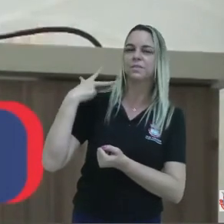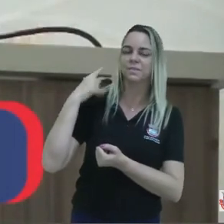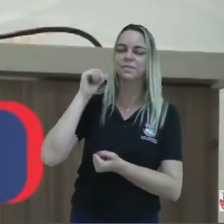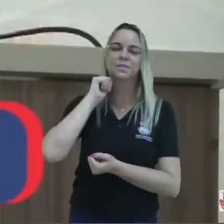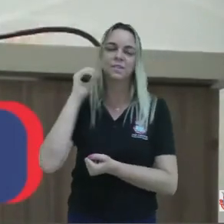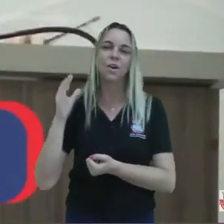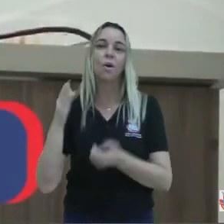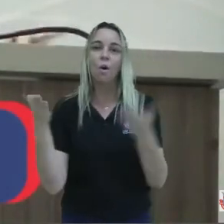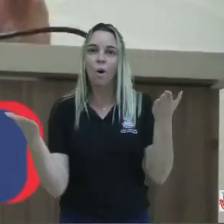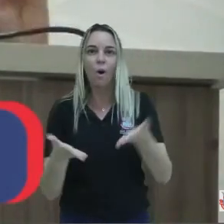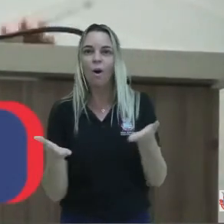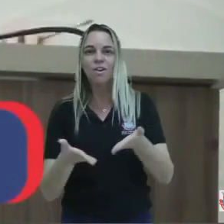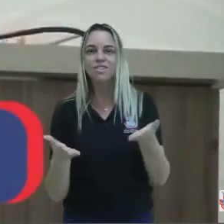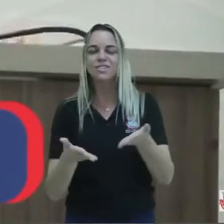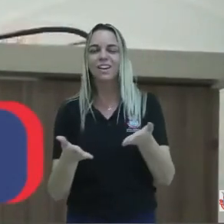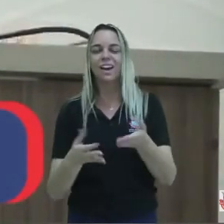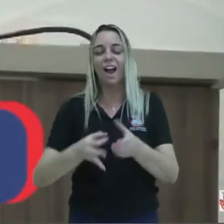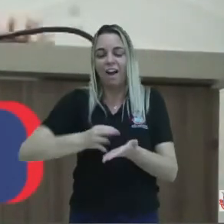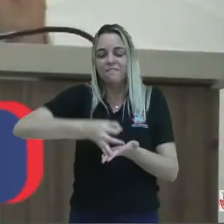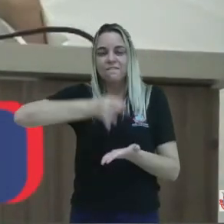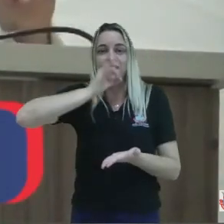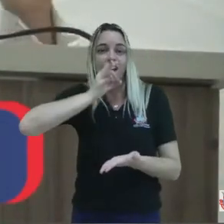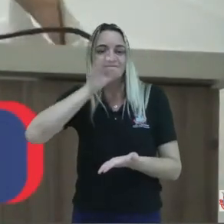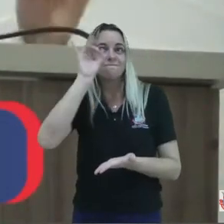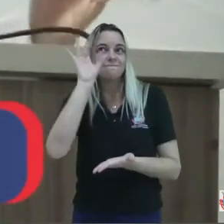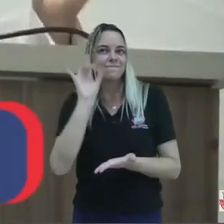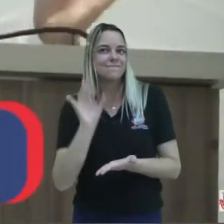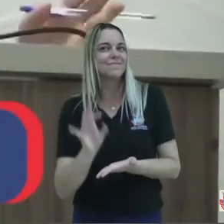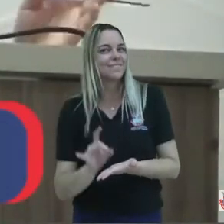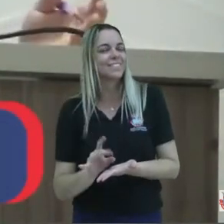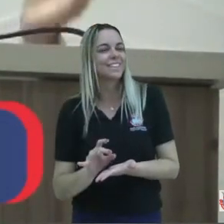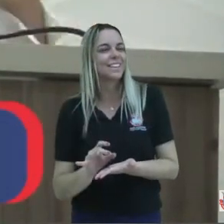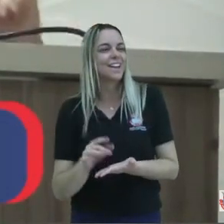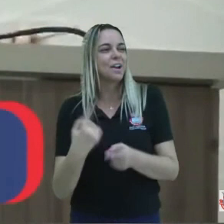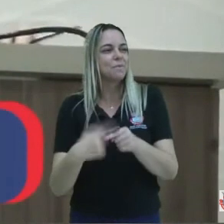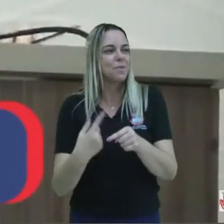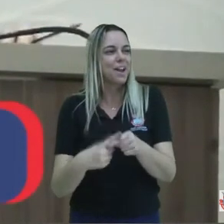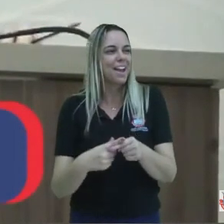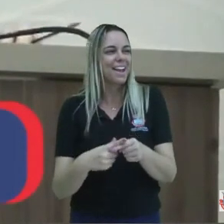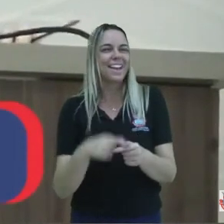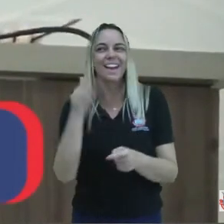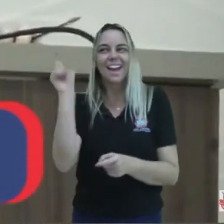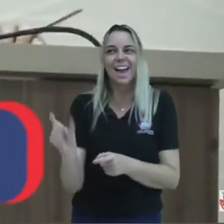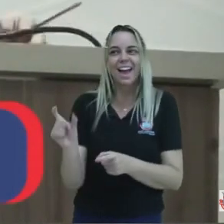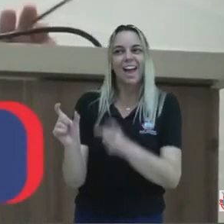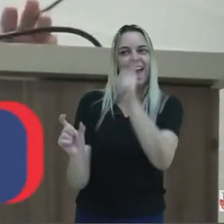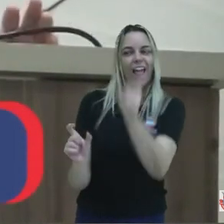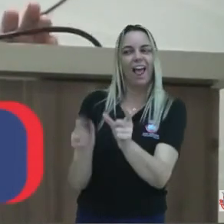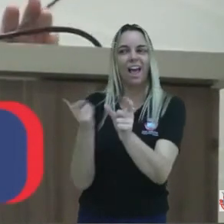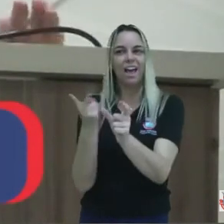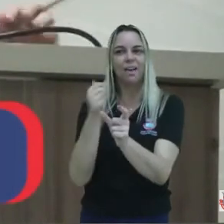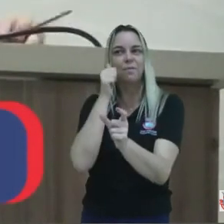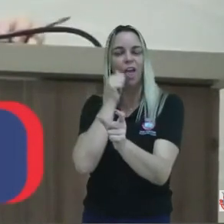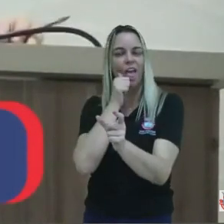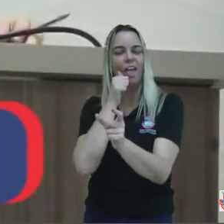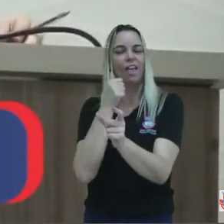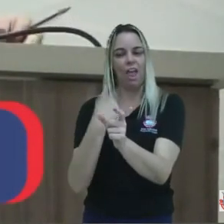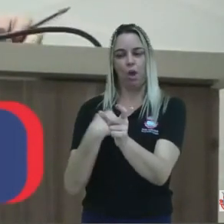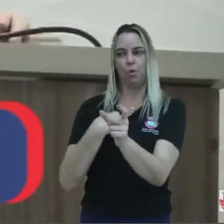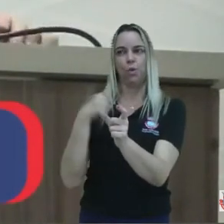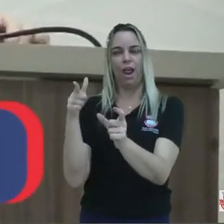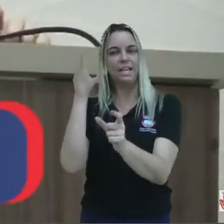ruim para quem realmente vem todos os dias trabalhar e também as pessoas que moram lá, que trafegam para a cidade. E quero